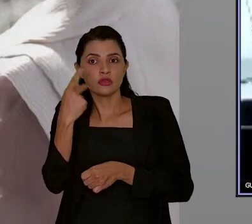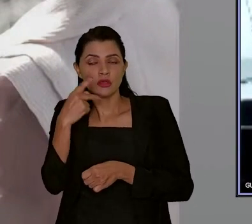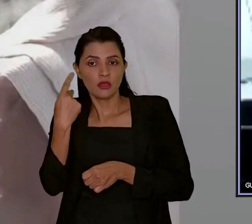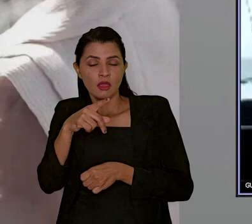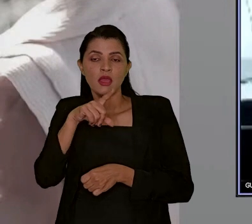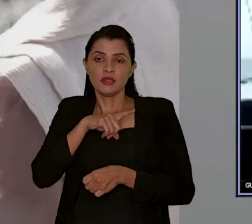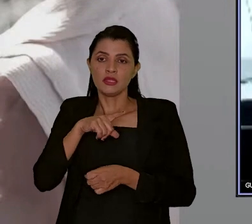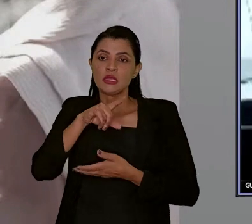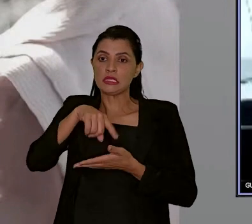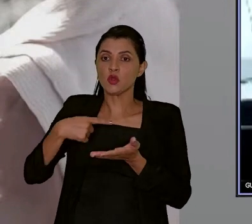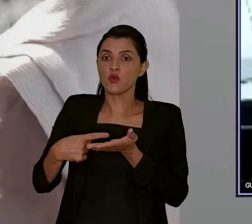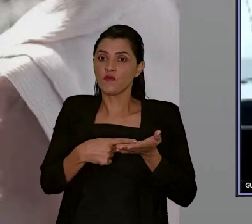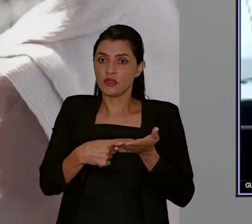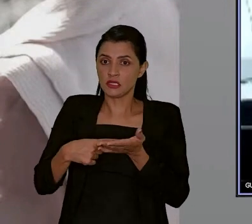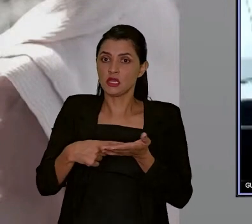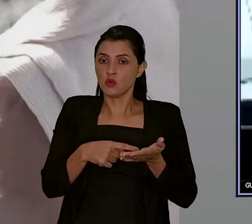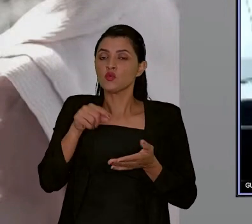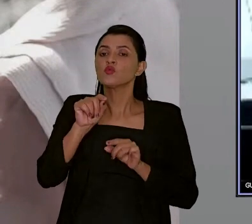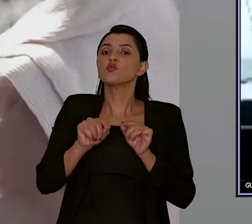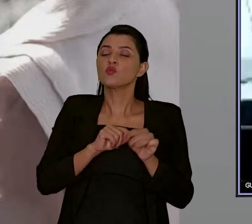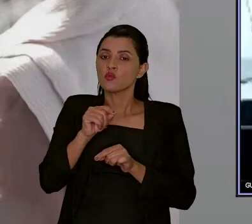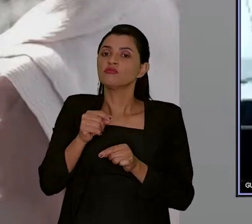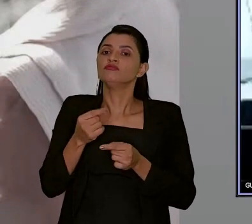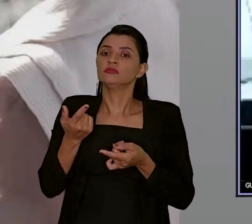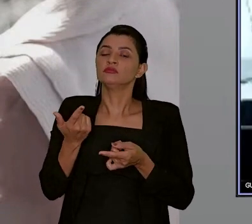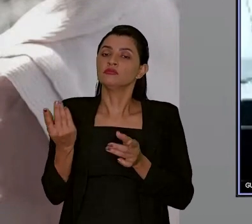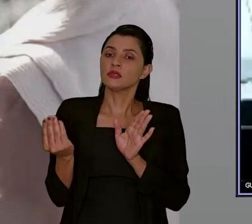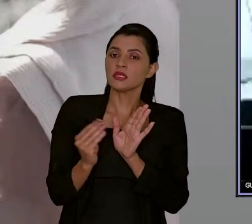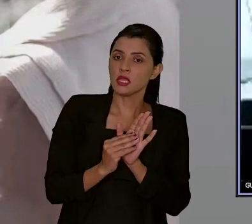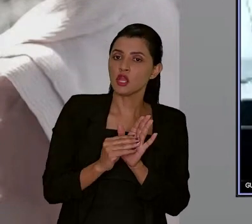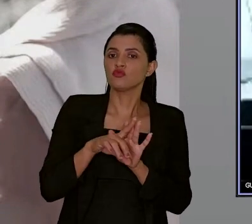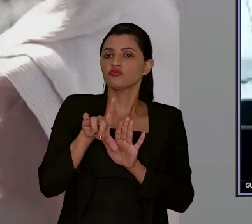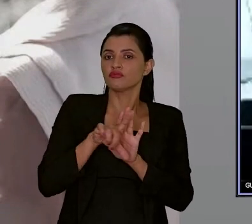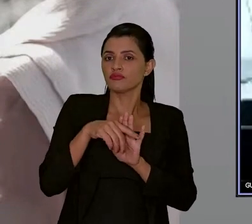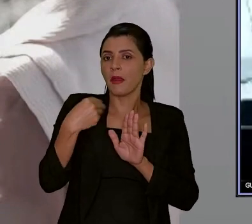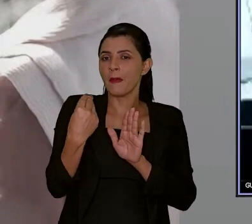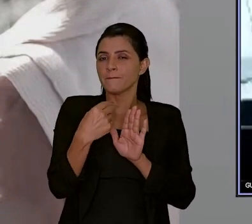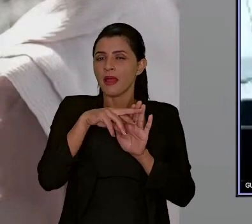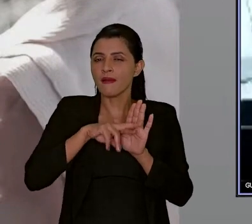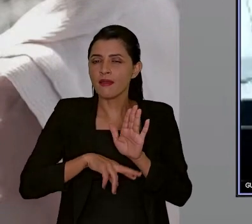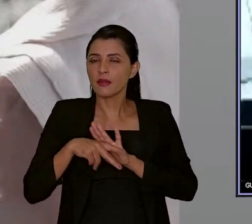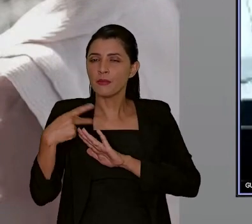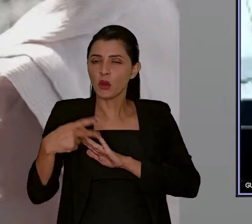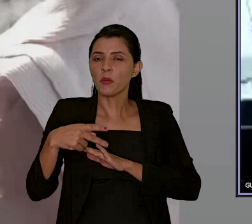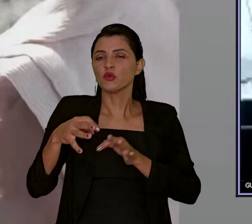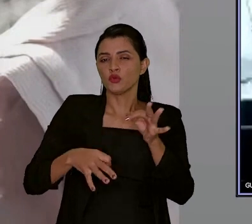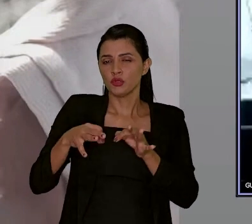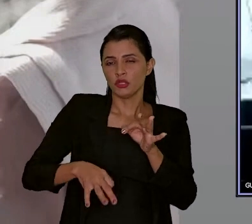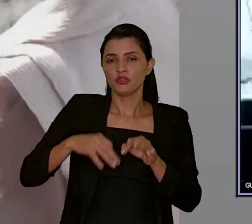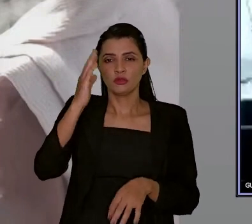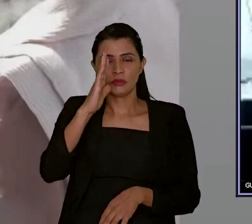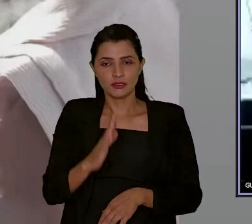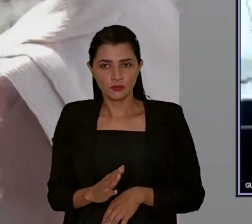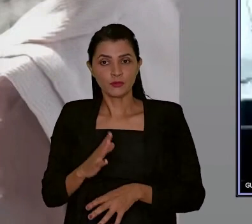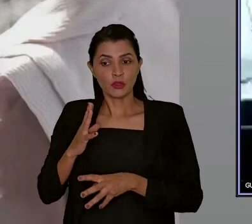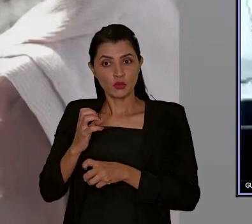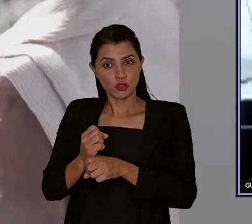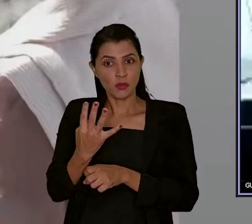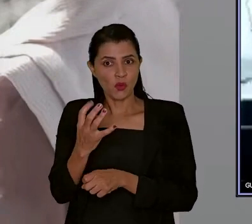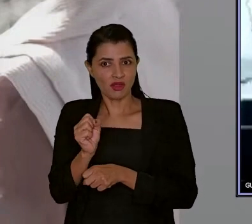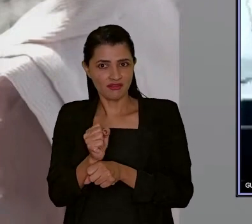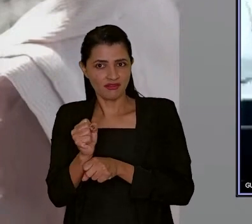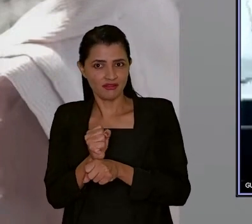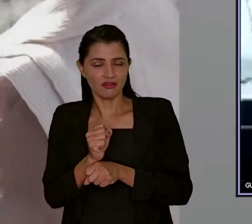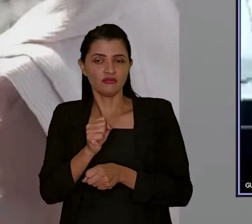no ordenamento jurídico brasileiro. Vale dizer, 40 anos desde a Convenção ter sido editada e 20 anos desde que ela